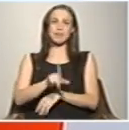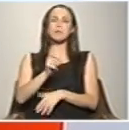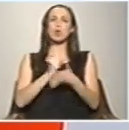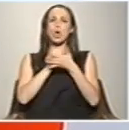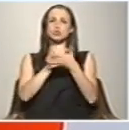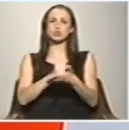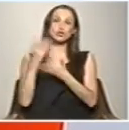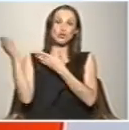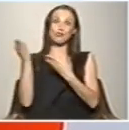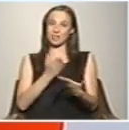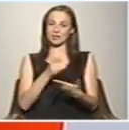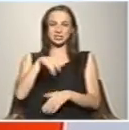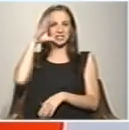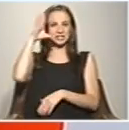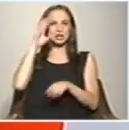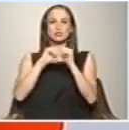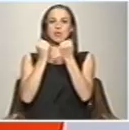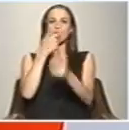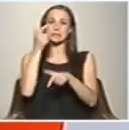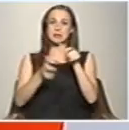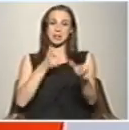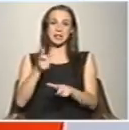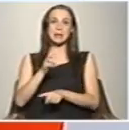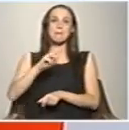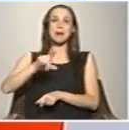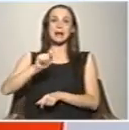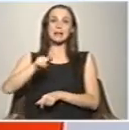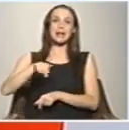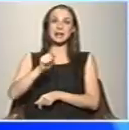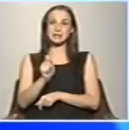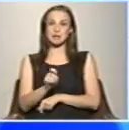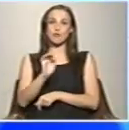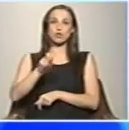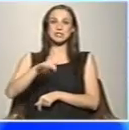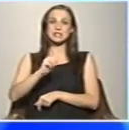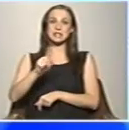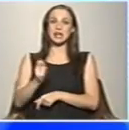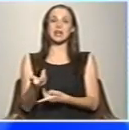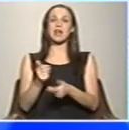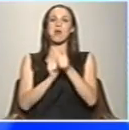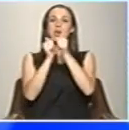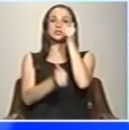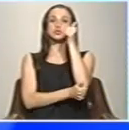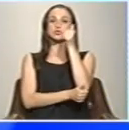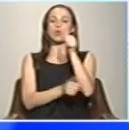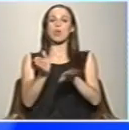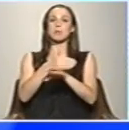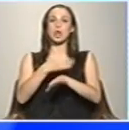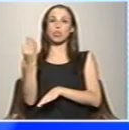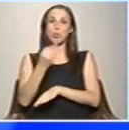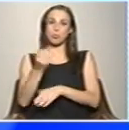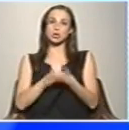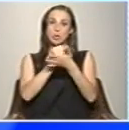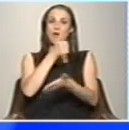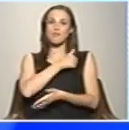nossos convidados, que estão esta tarde no Sociedade Civil, Marlene Fonseca, que é assessora do Gabinete do Porto de Apoio à Vítima, da